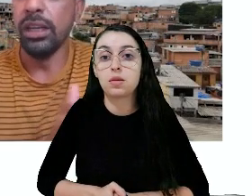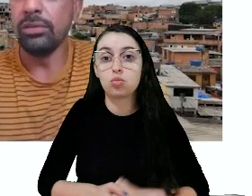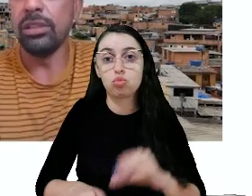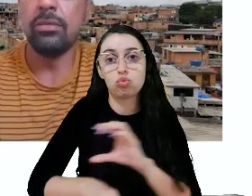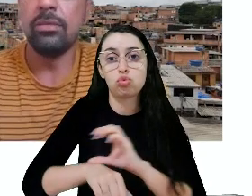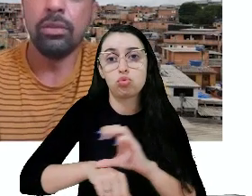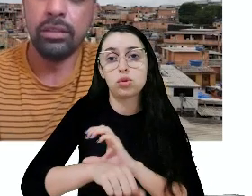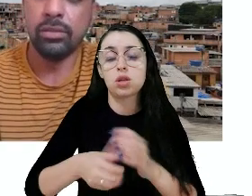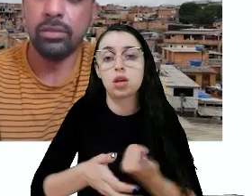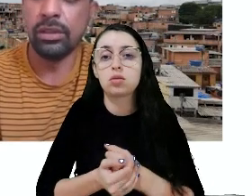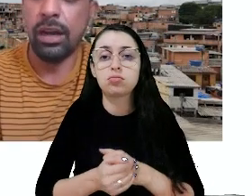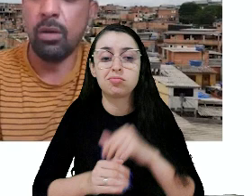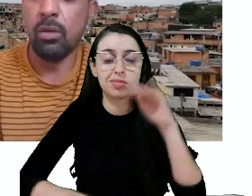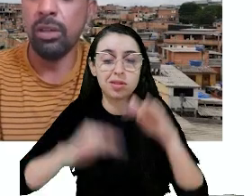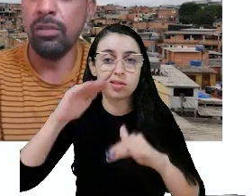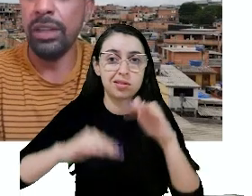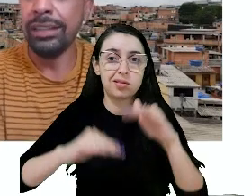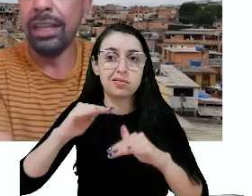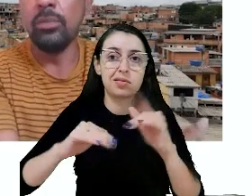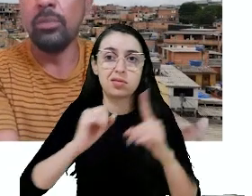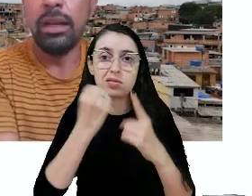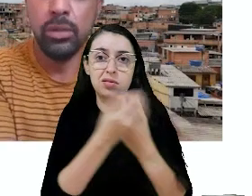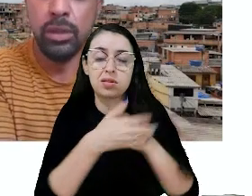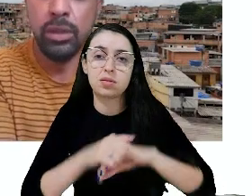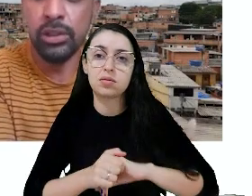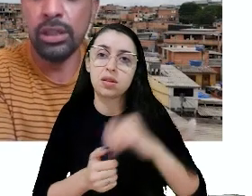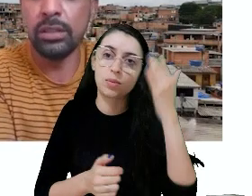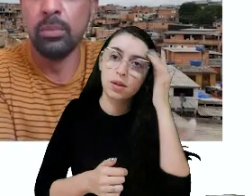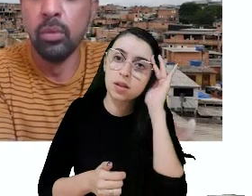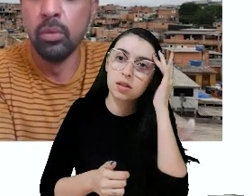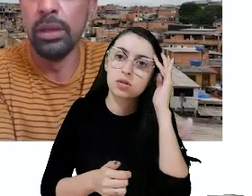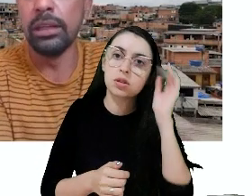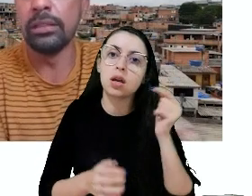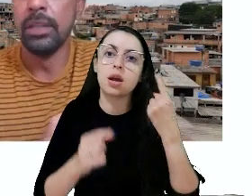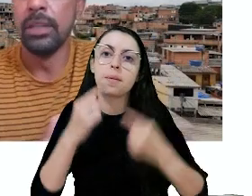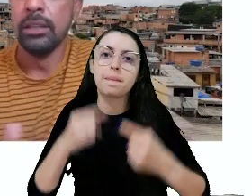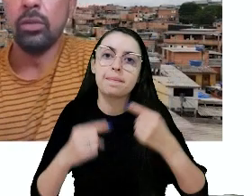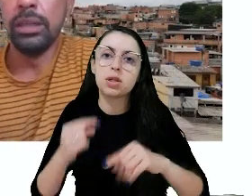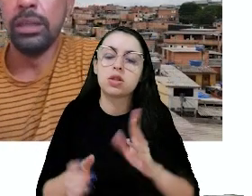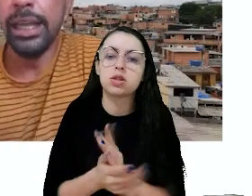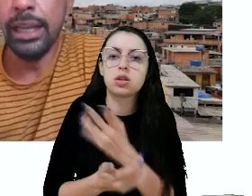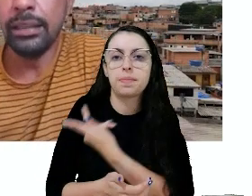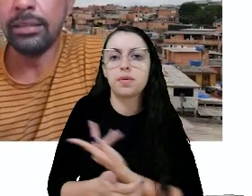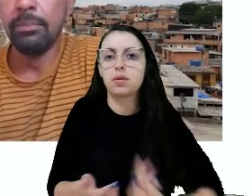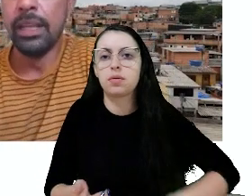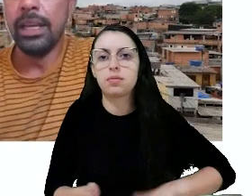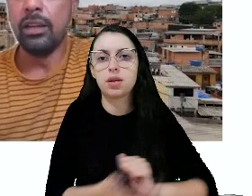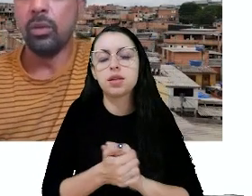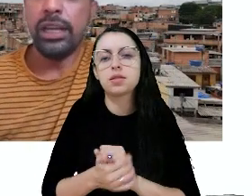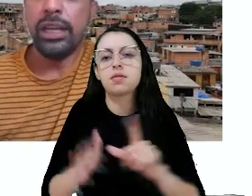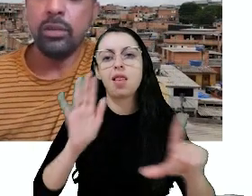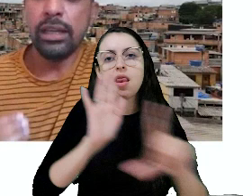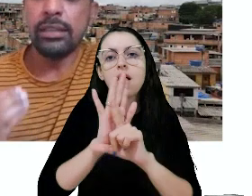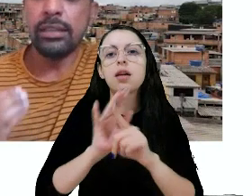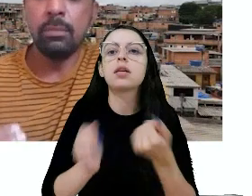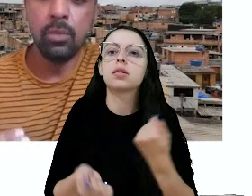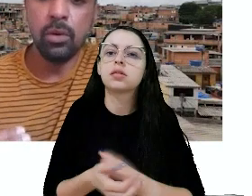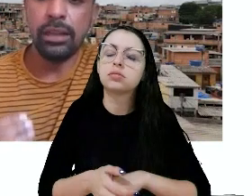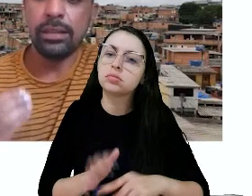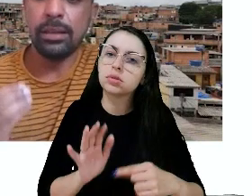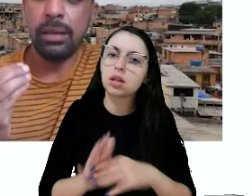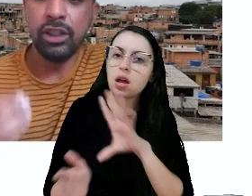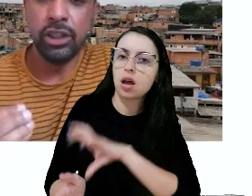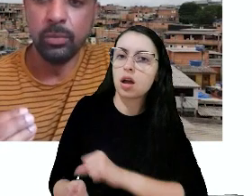acadêmica o contexto de desigualdade social, quando ele entende mais sobre políticas públicas, sobre leis, ele consegue usar